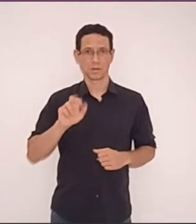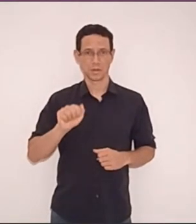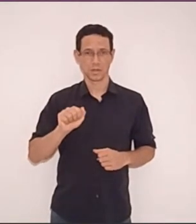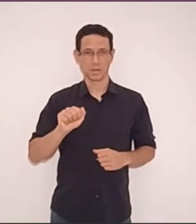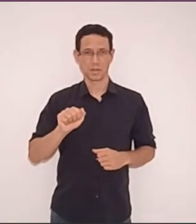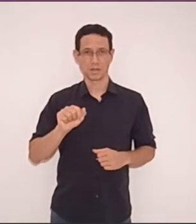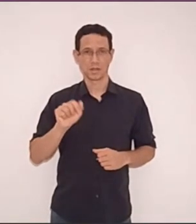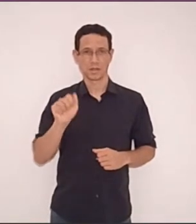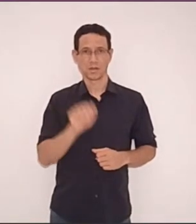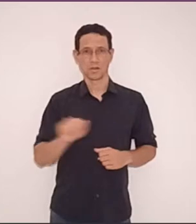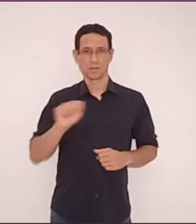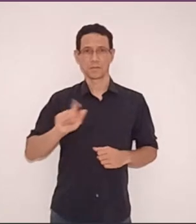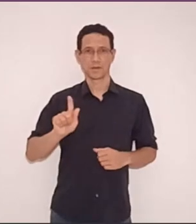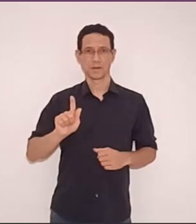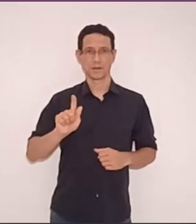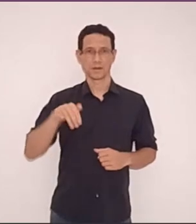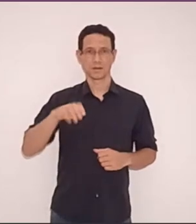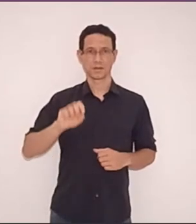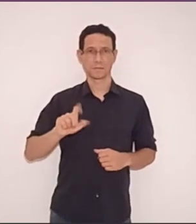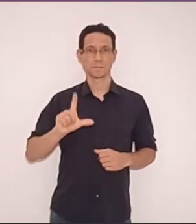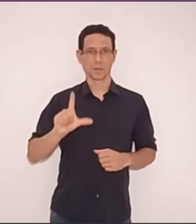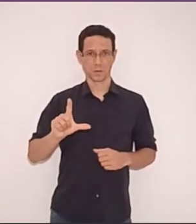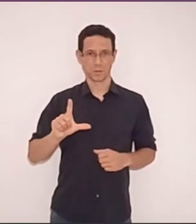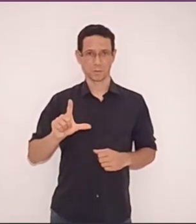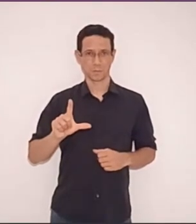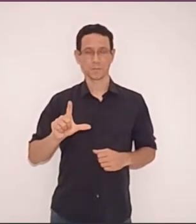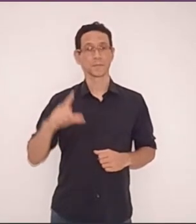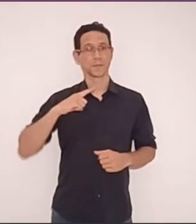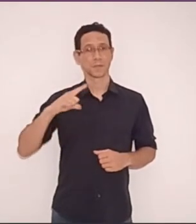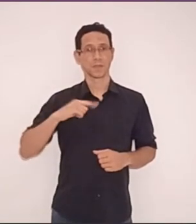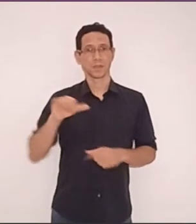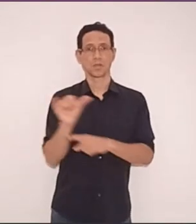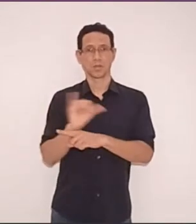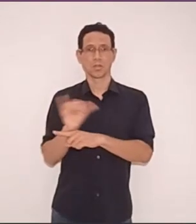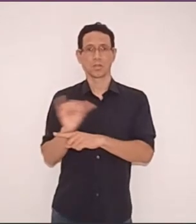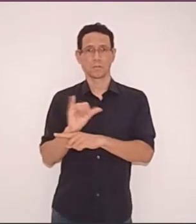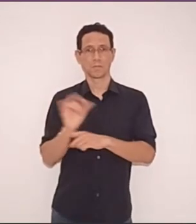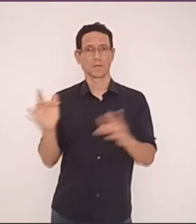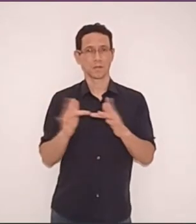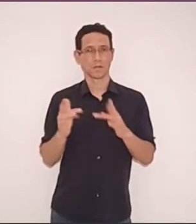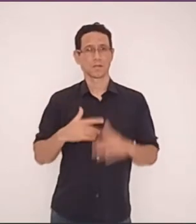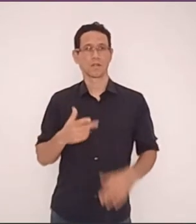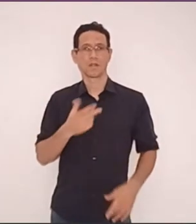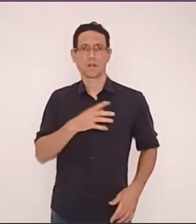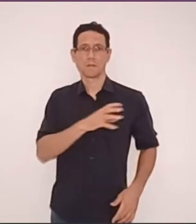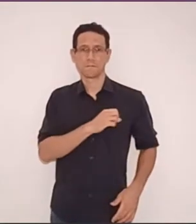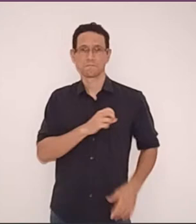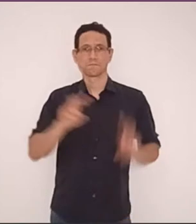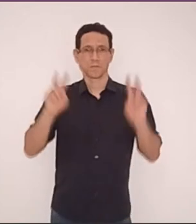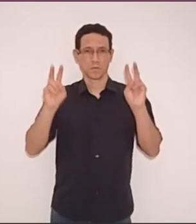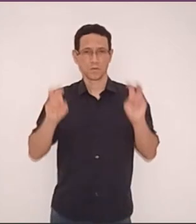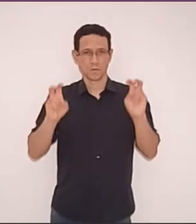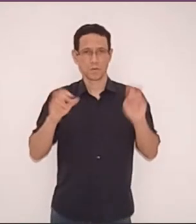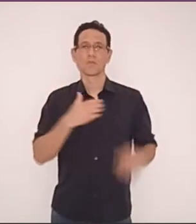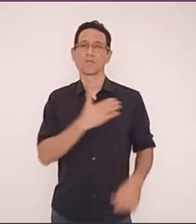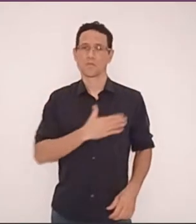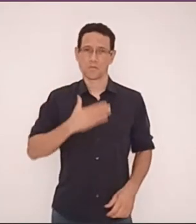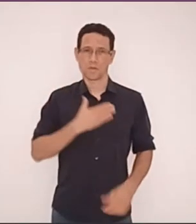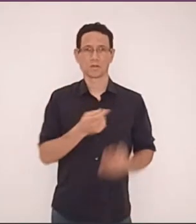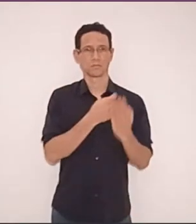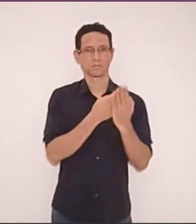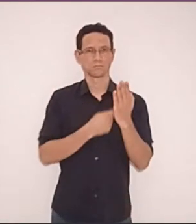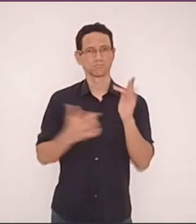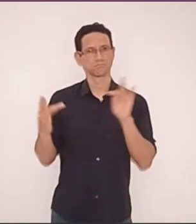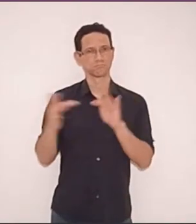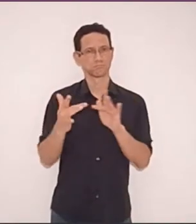lido as quartas-feiras no canal do Nogueira no YouTube eu tenho que pagar e falado muito sobre amor também ultimamente O tema que tem escrito